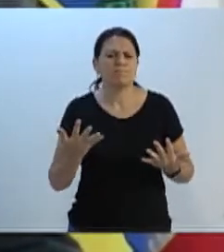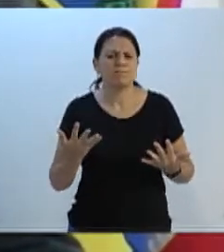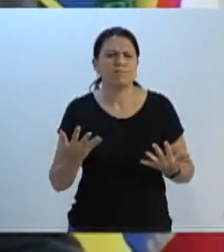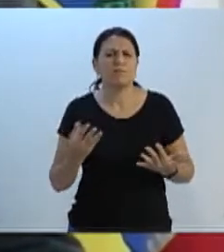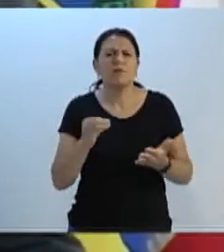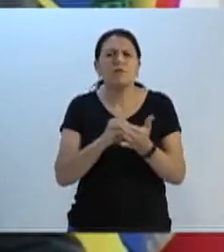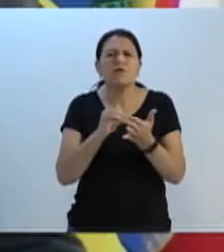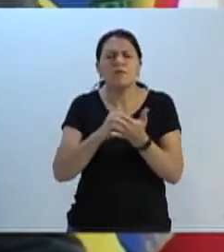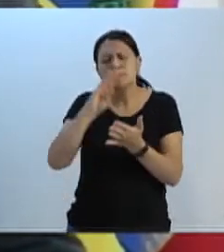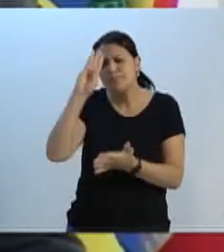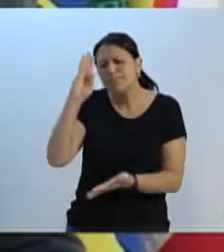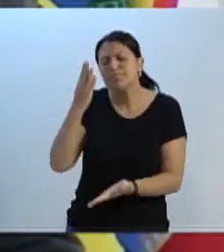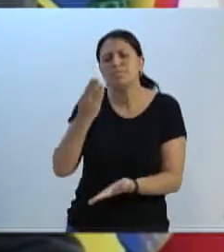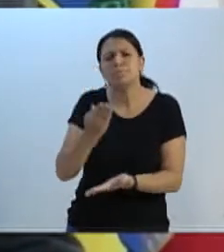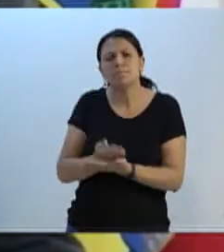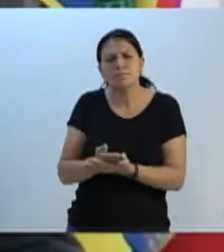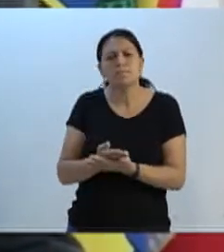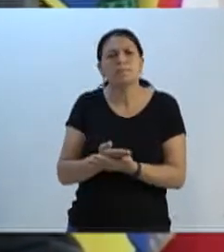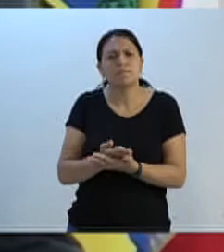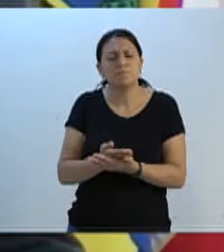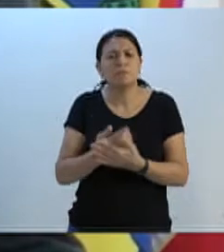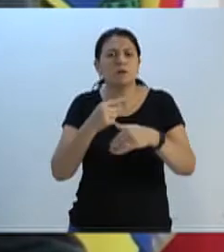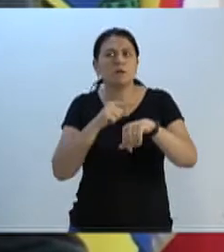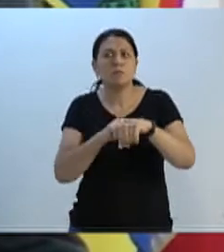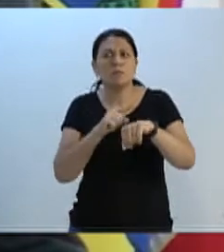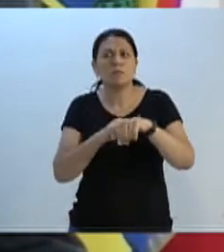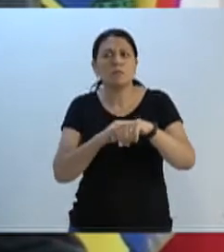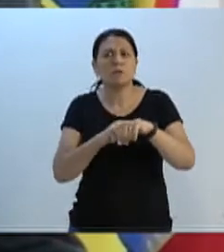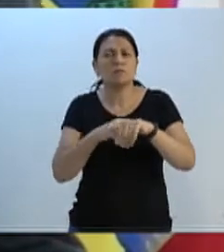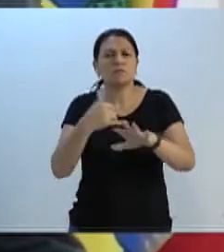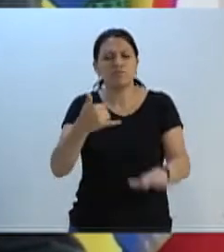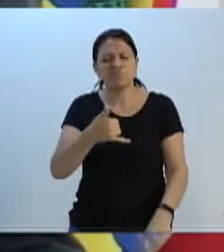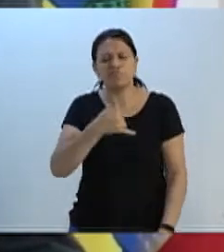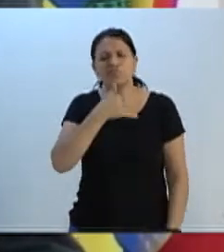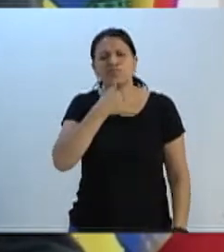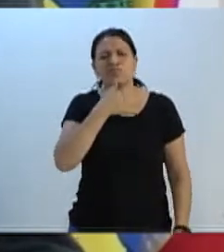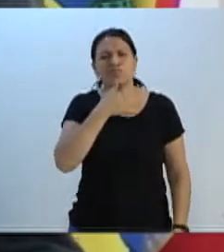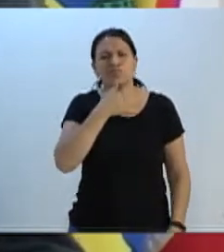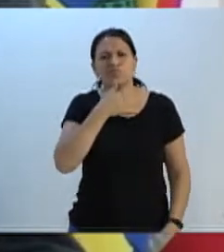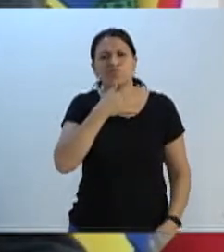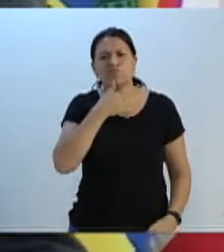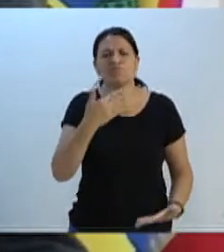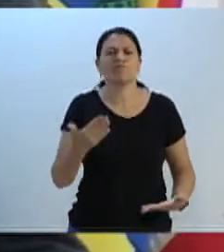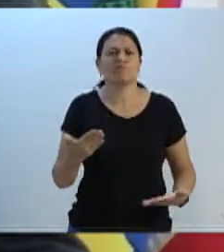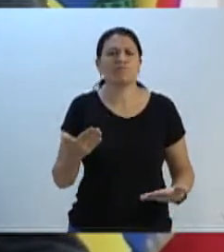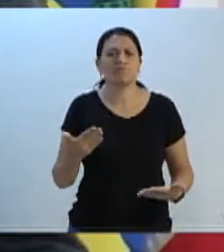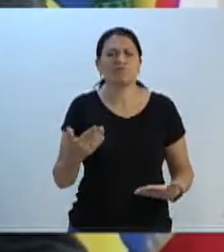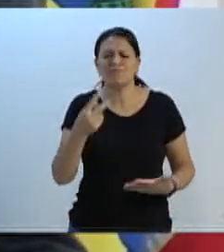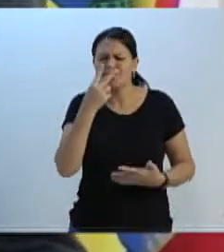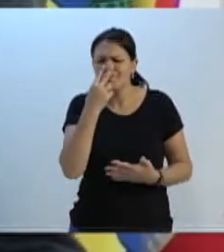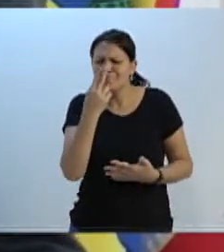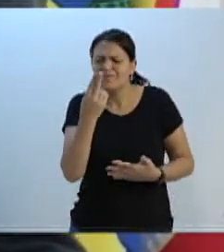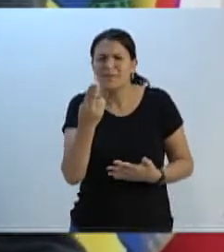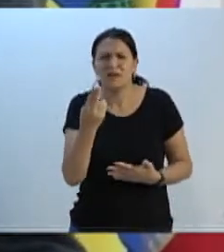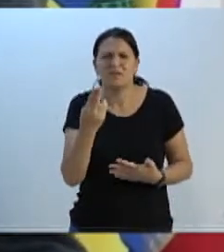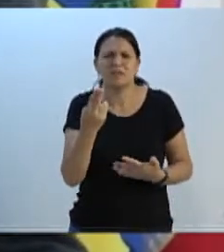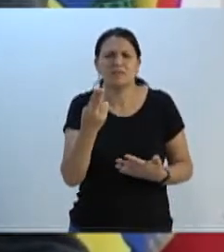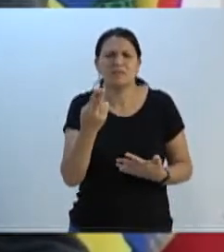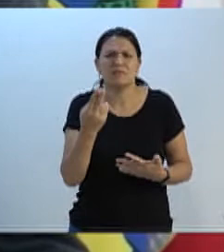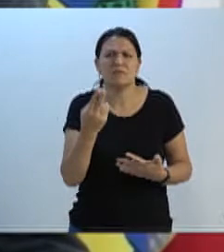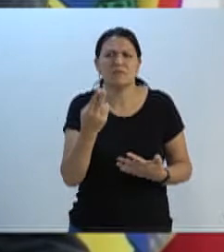descrença. Há um momento dramático. Há um rio subterrâneo